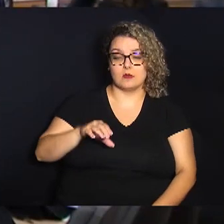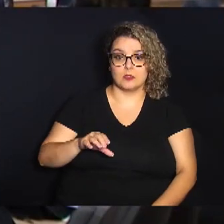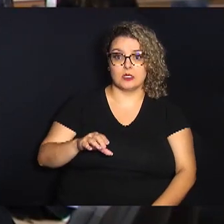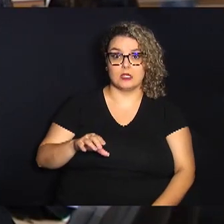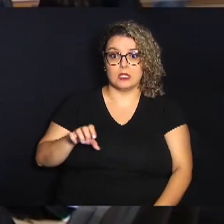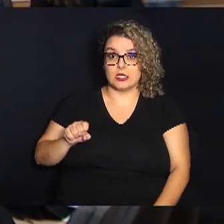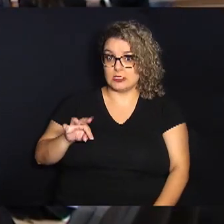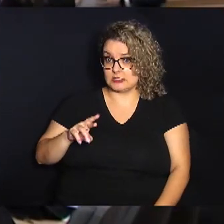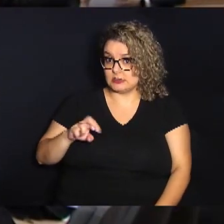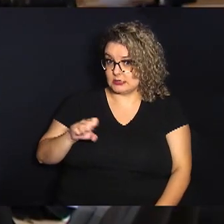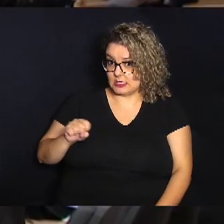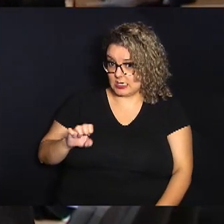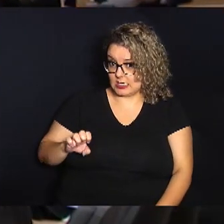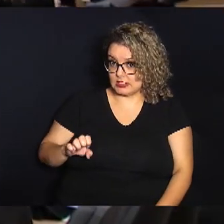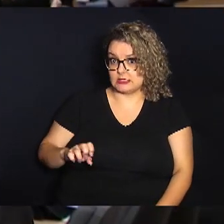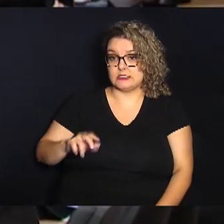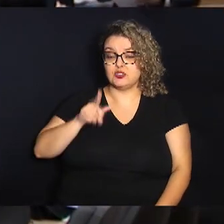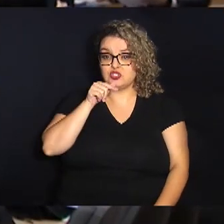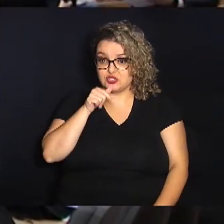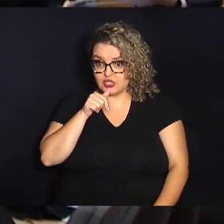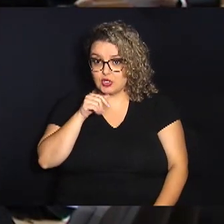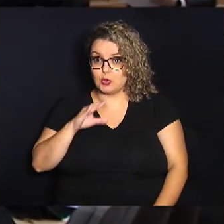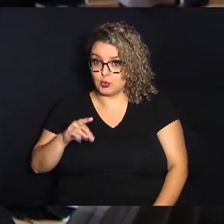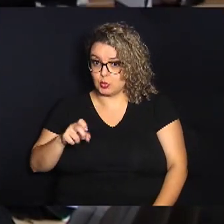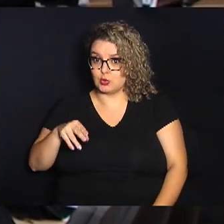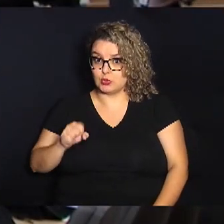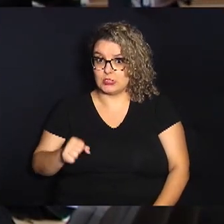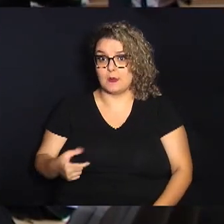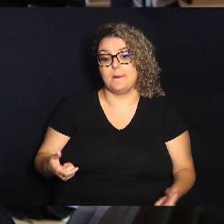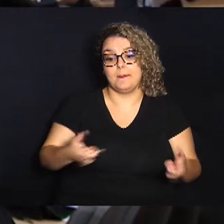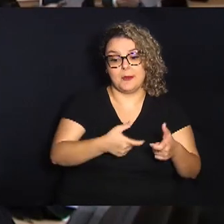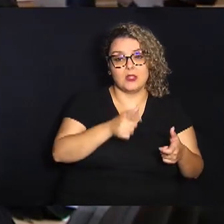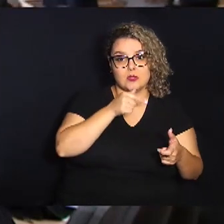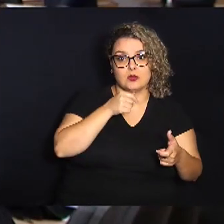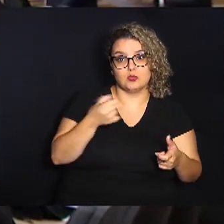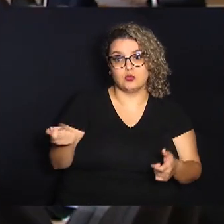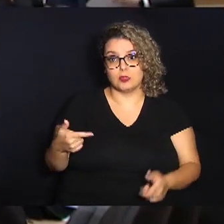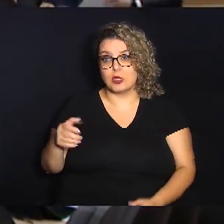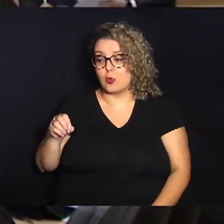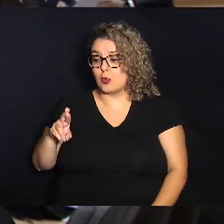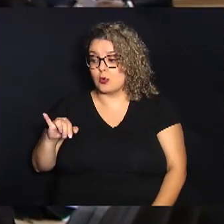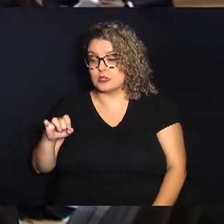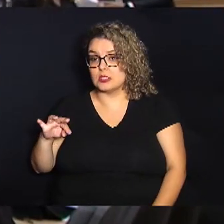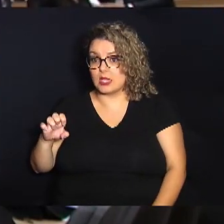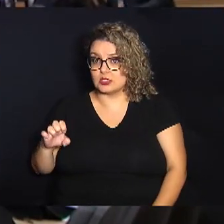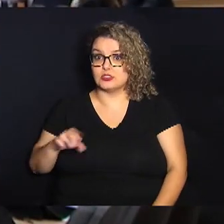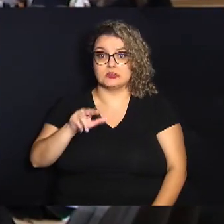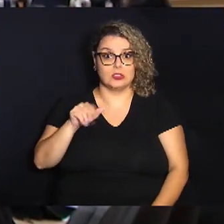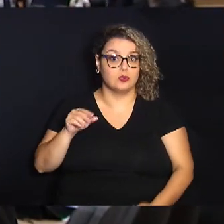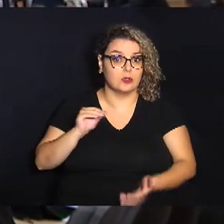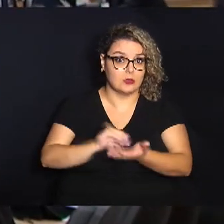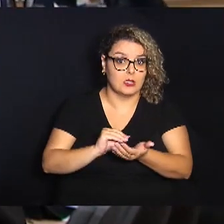hídrico crônico. Na estiagem nós temos menos água que o Oriente Médio. Se a água nunca faltou, é porque existe